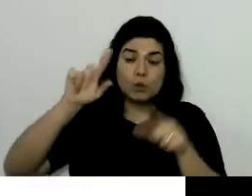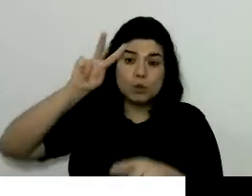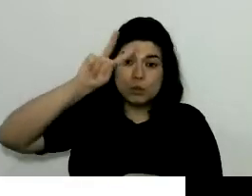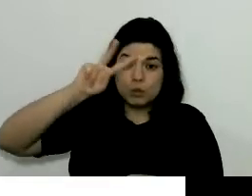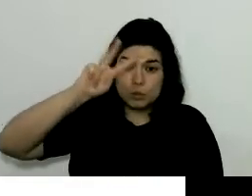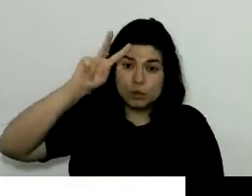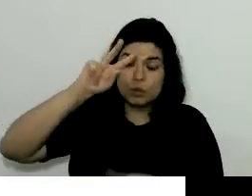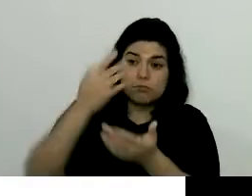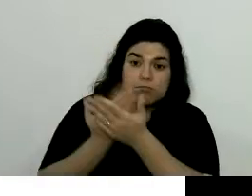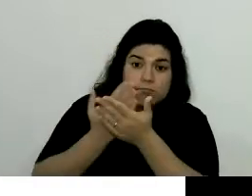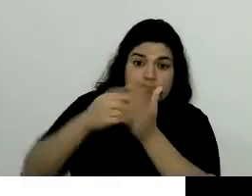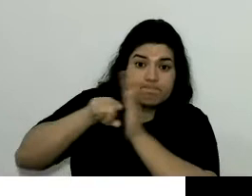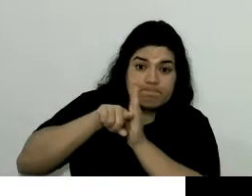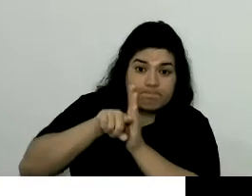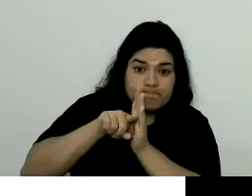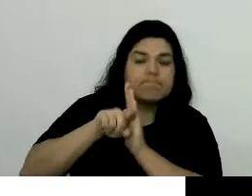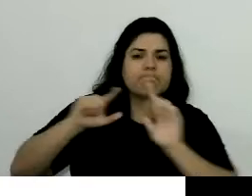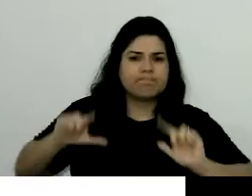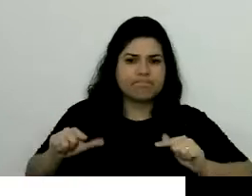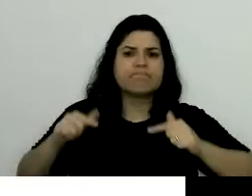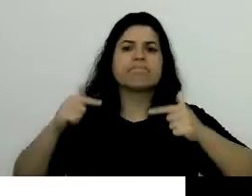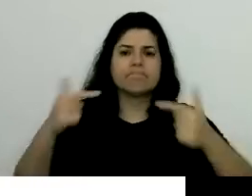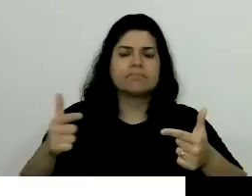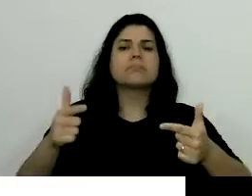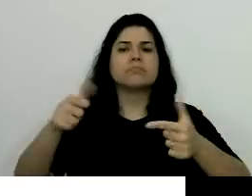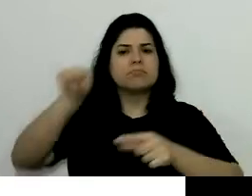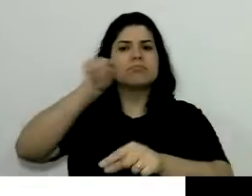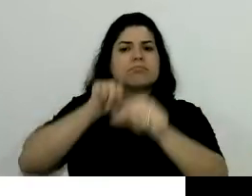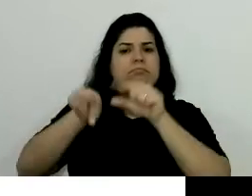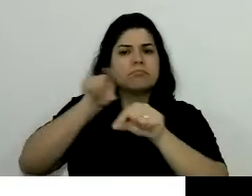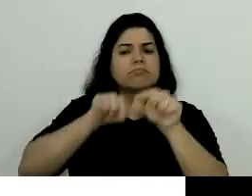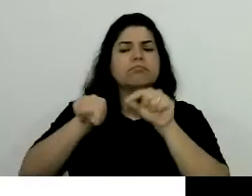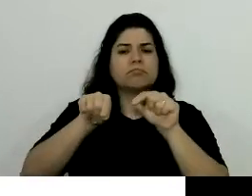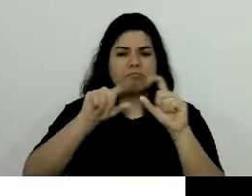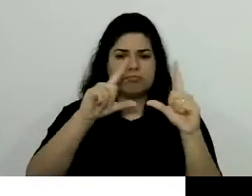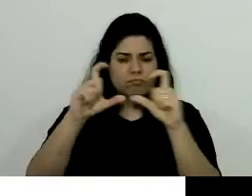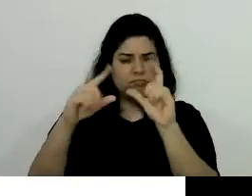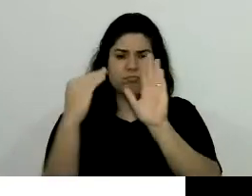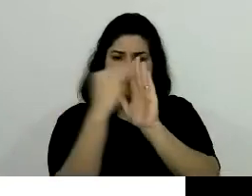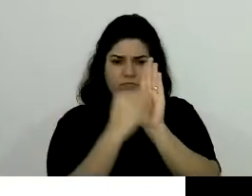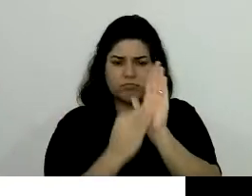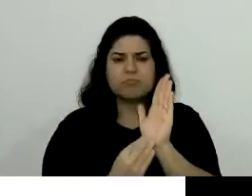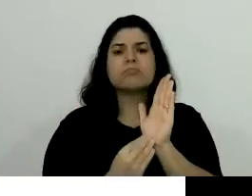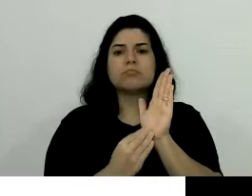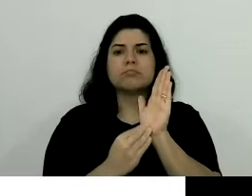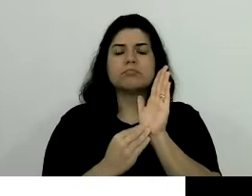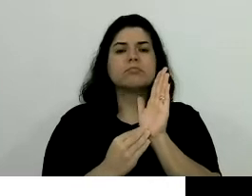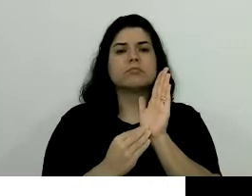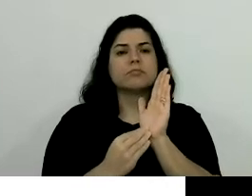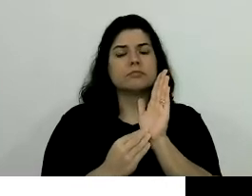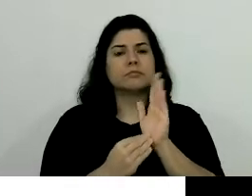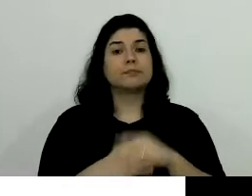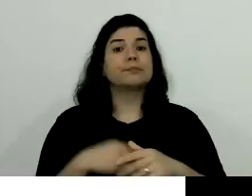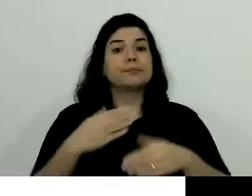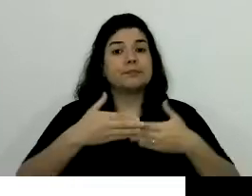outras historiadoras que se dedicaram ao processo de catalogação. Nós fizemos aí, ao longo